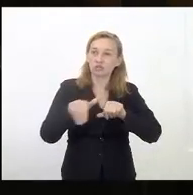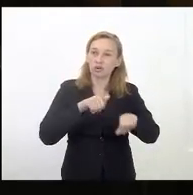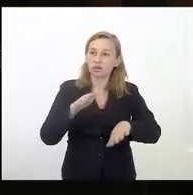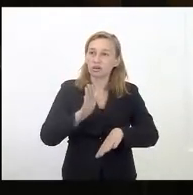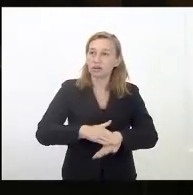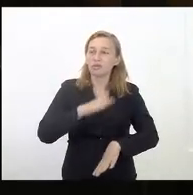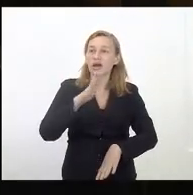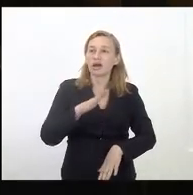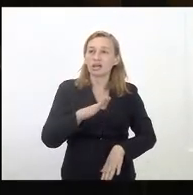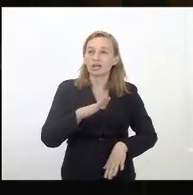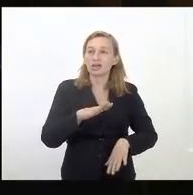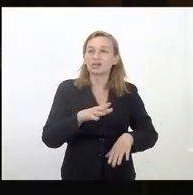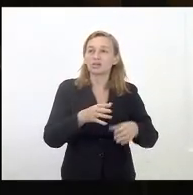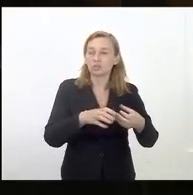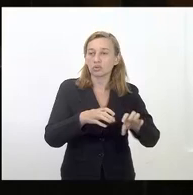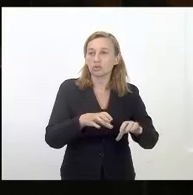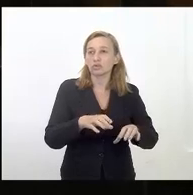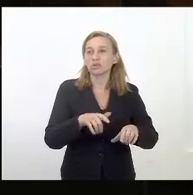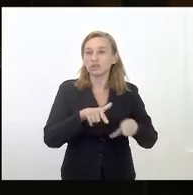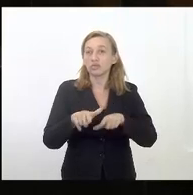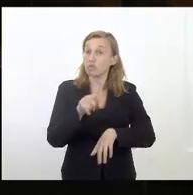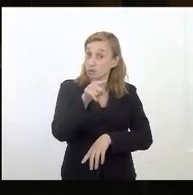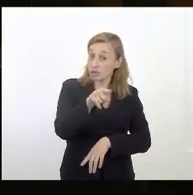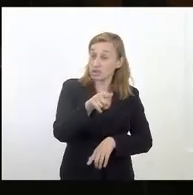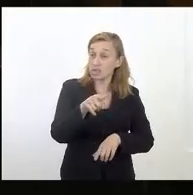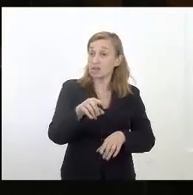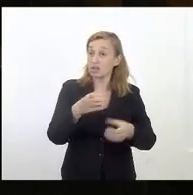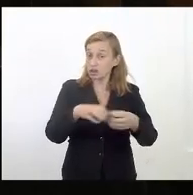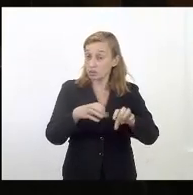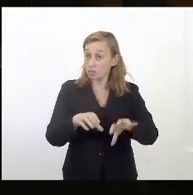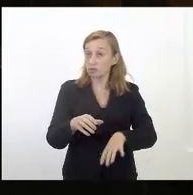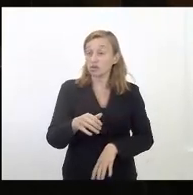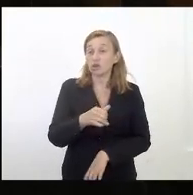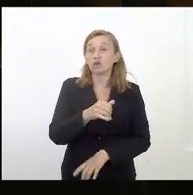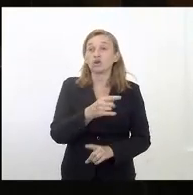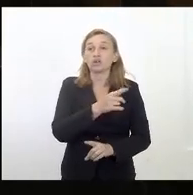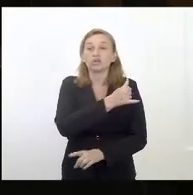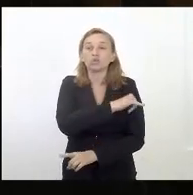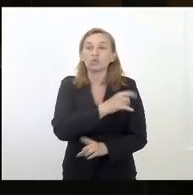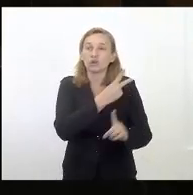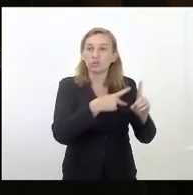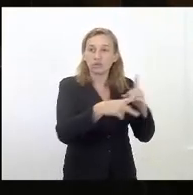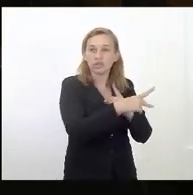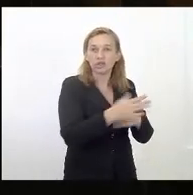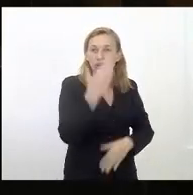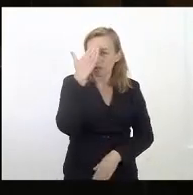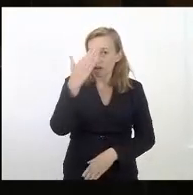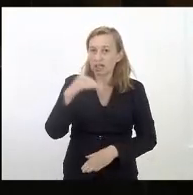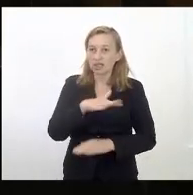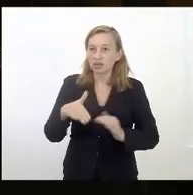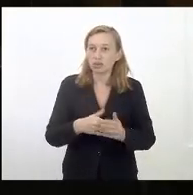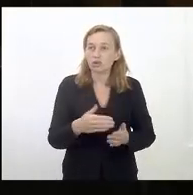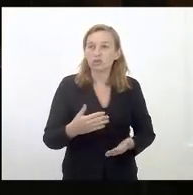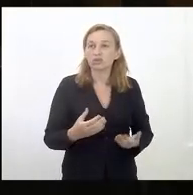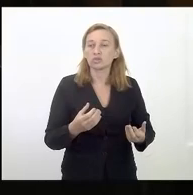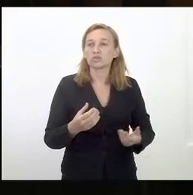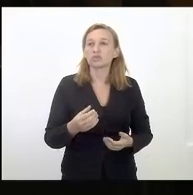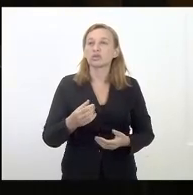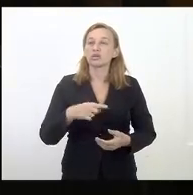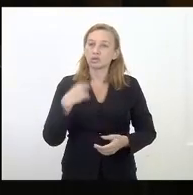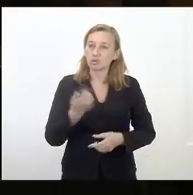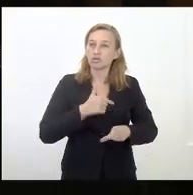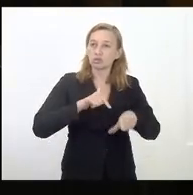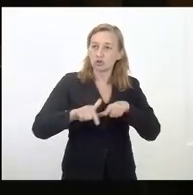mais uma carreira e aí me refiro a você que fez o concurso do Rio previdência Muito obrigado a todos um grande final de semana continuamos